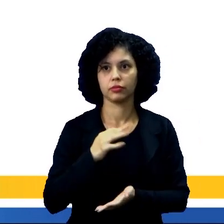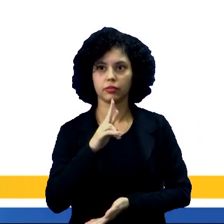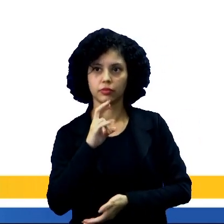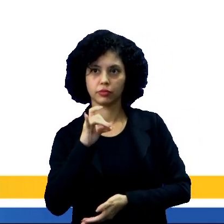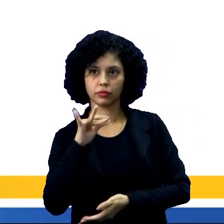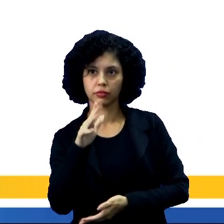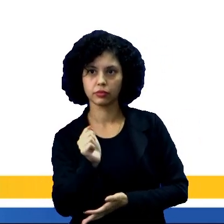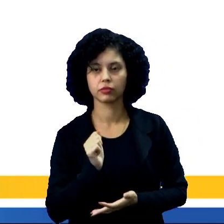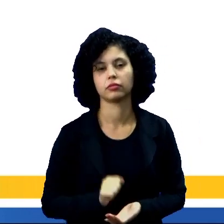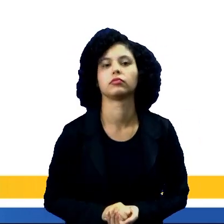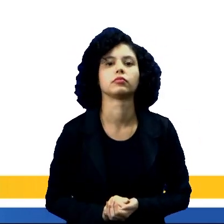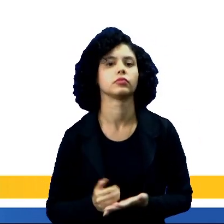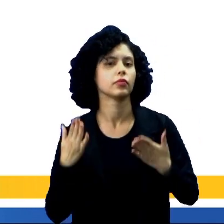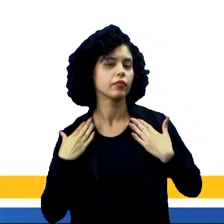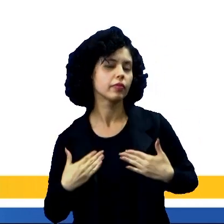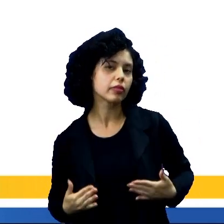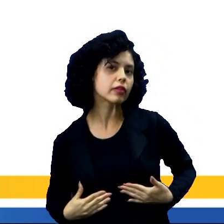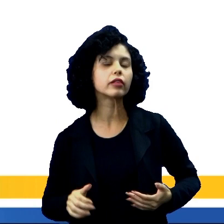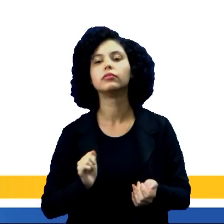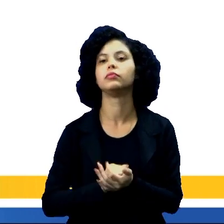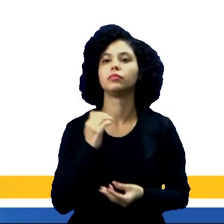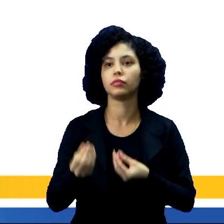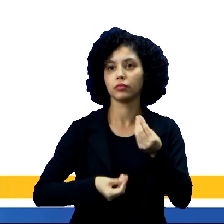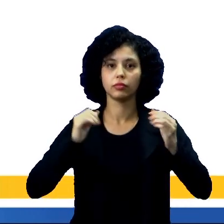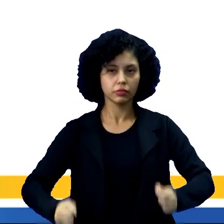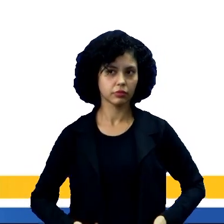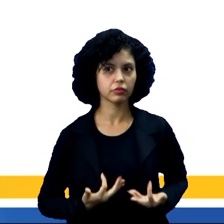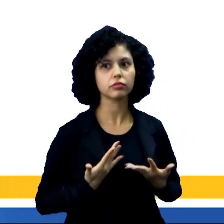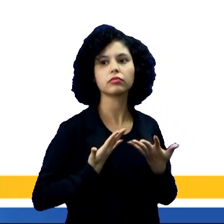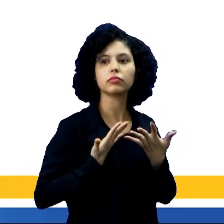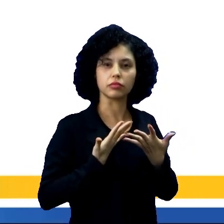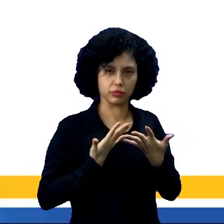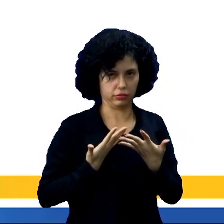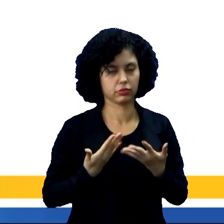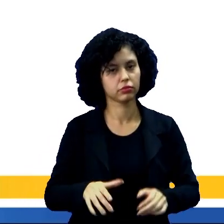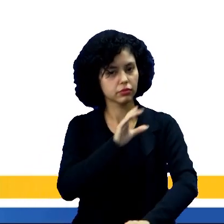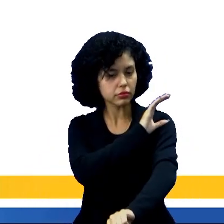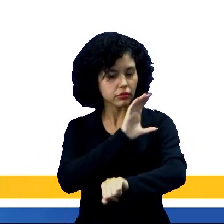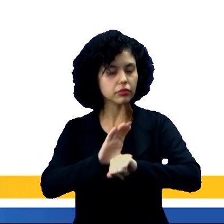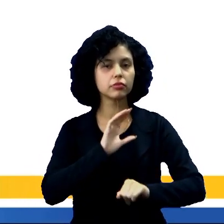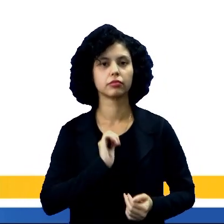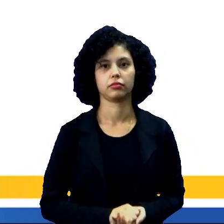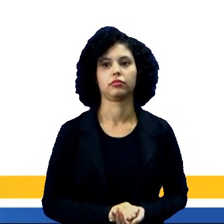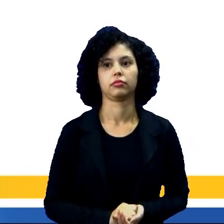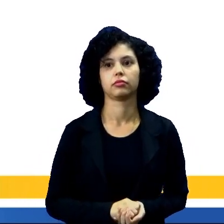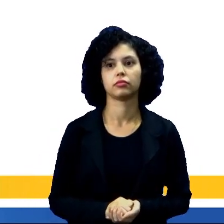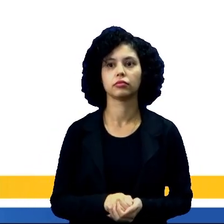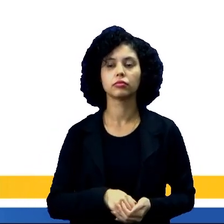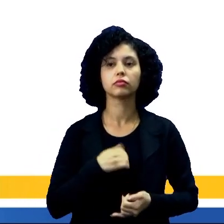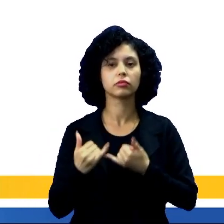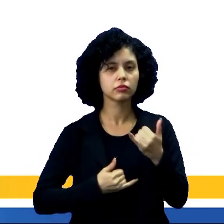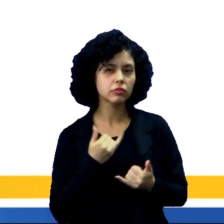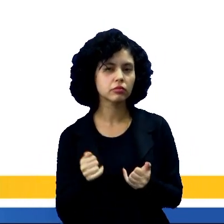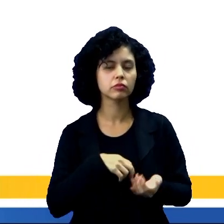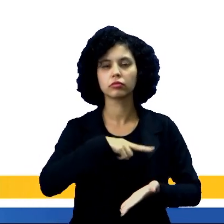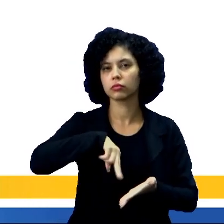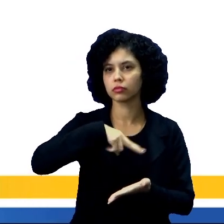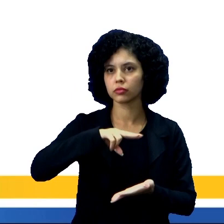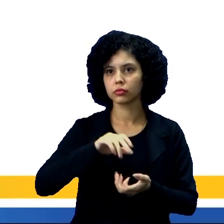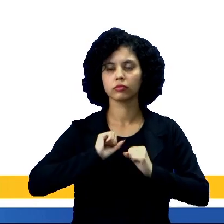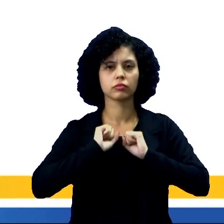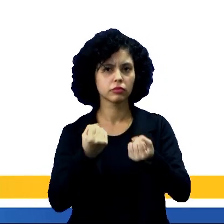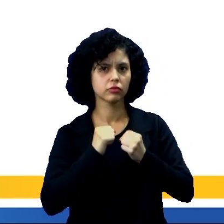prioritariamente ao nível corporal em que se constituem como manifestações culturais de caráter lúdico, tais como jogos, danças,